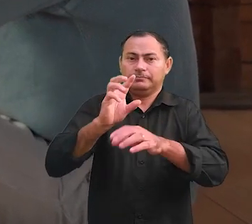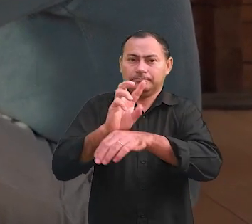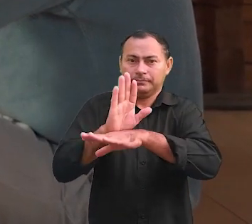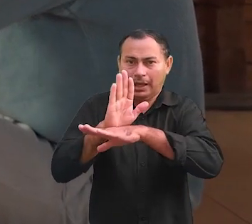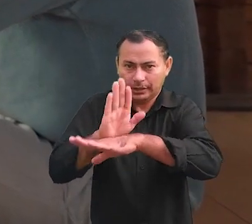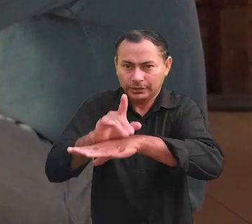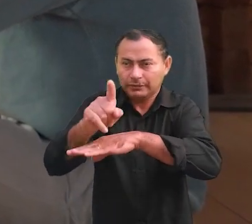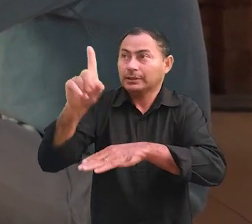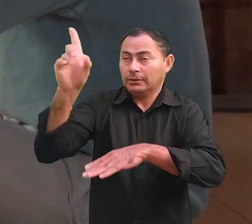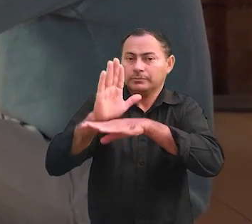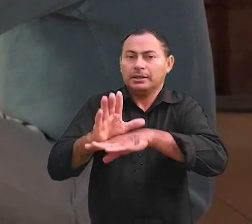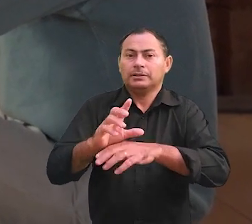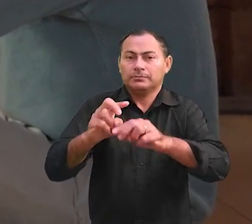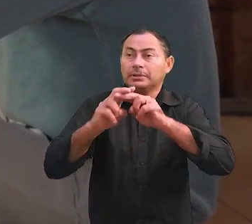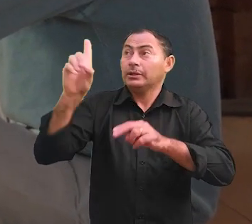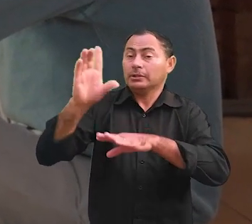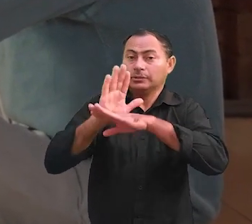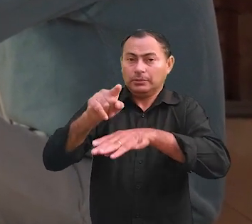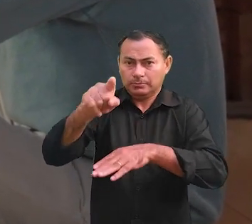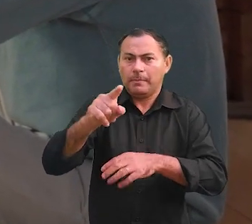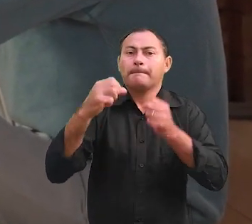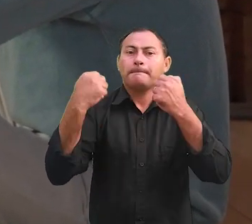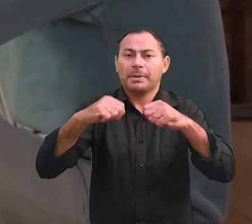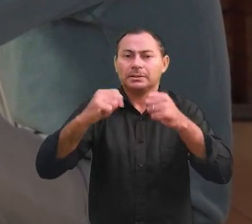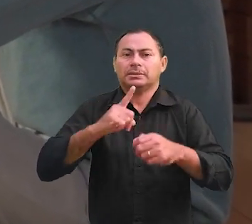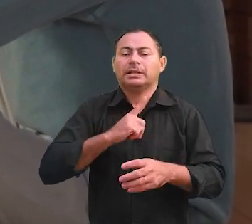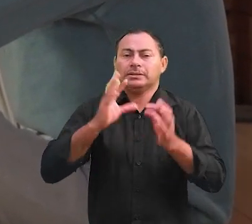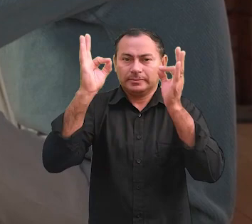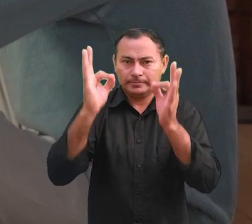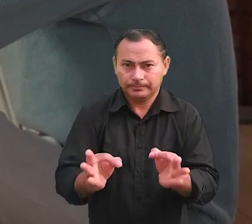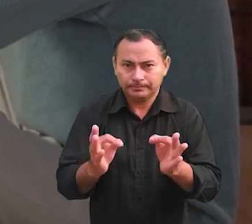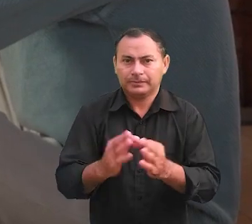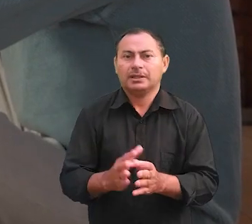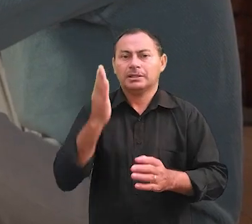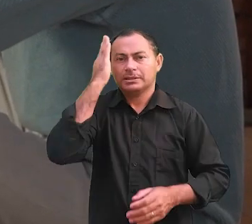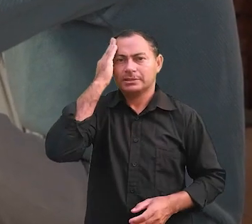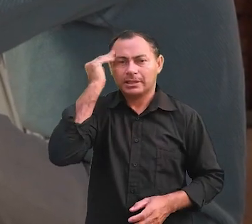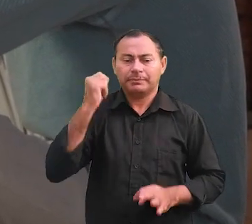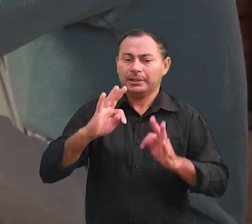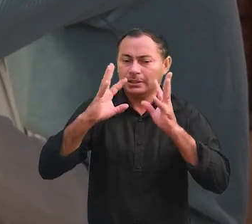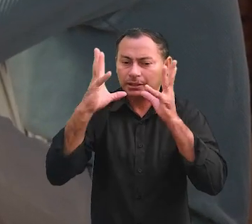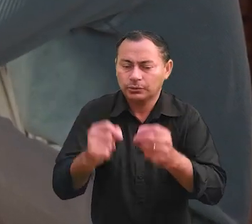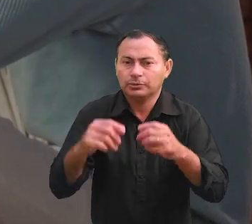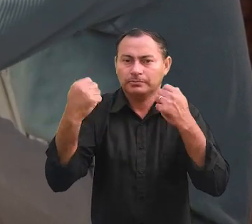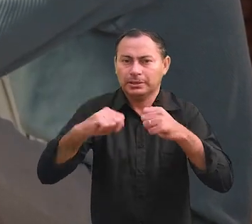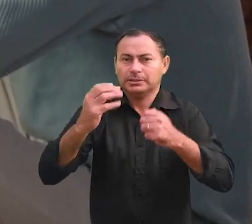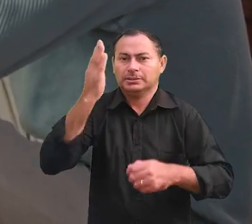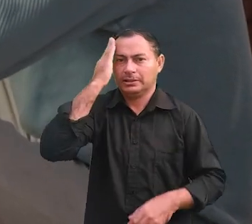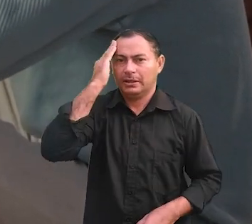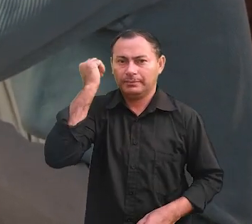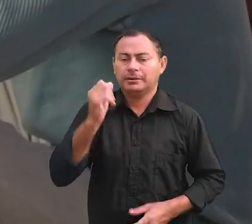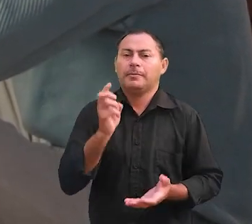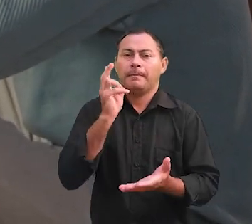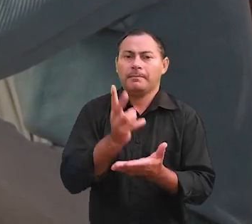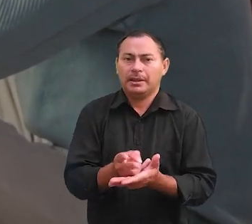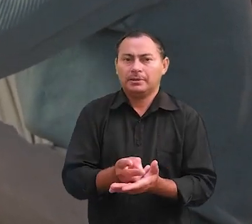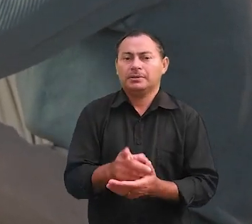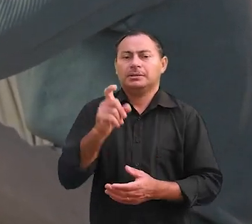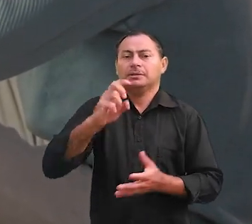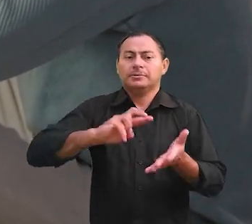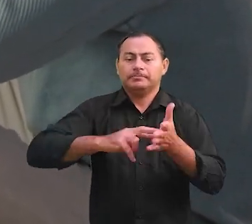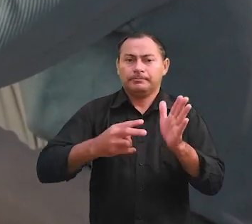você e se através de você que Deus vai trabalhar você precisa ter certeza que sabe tudo o que precisa saber